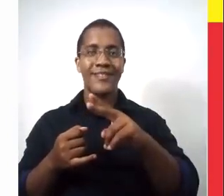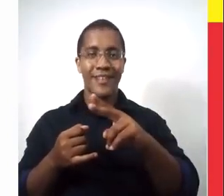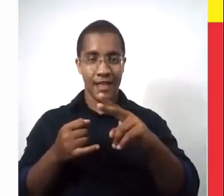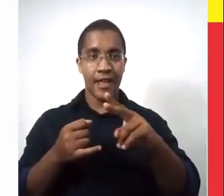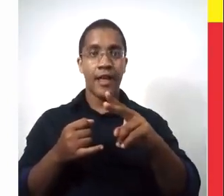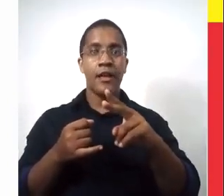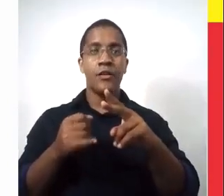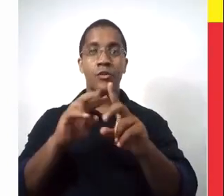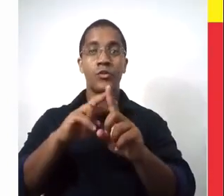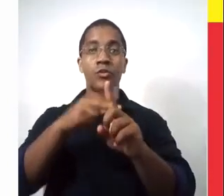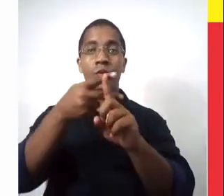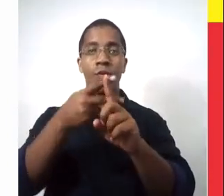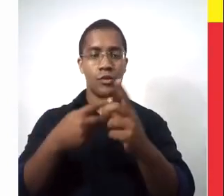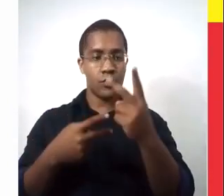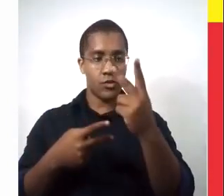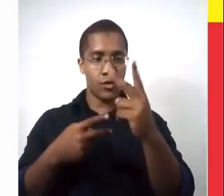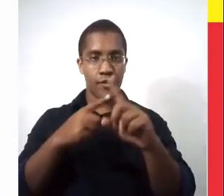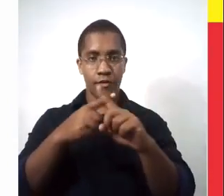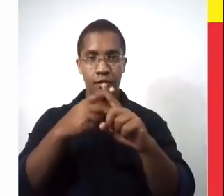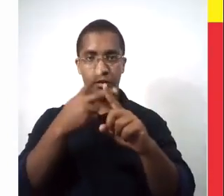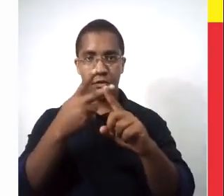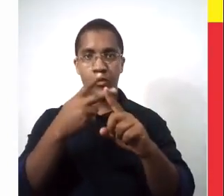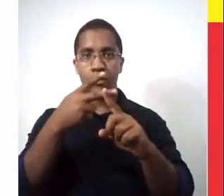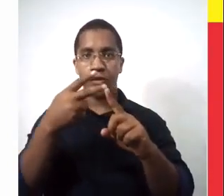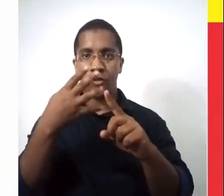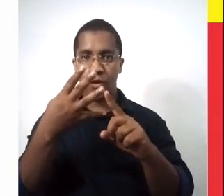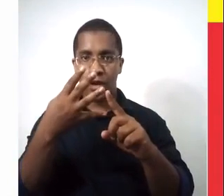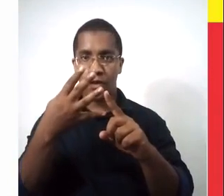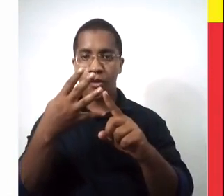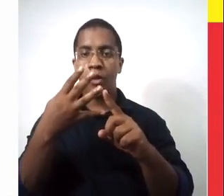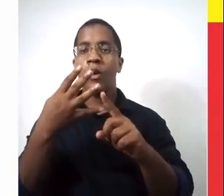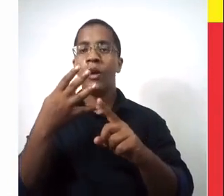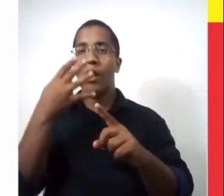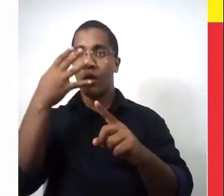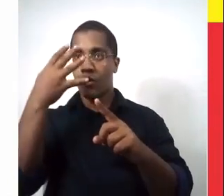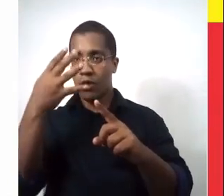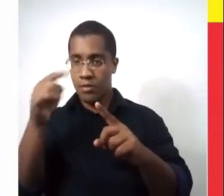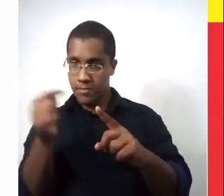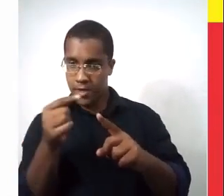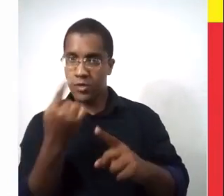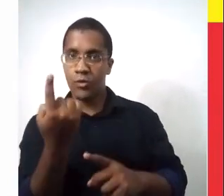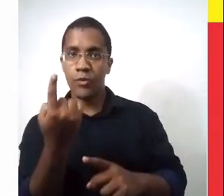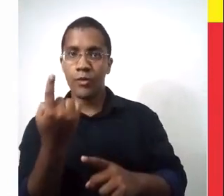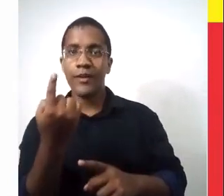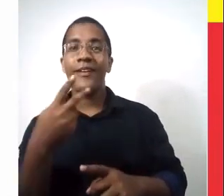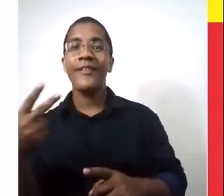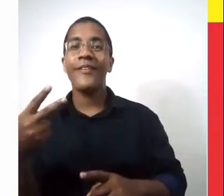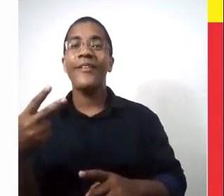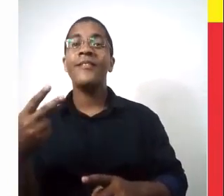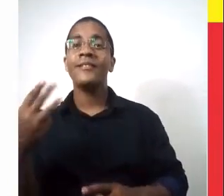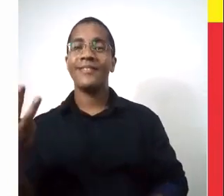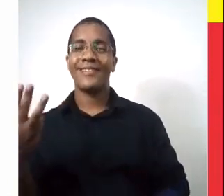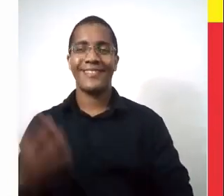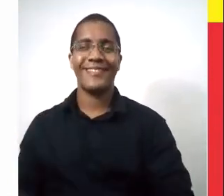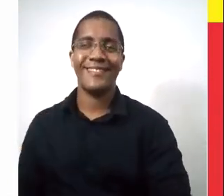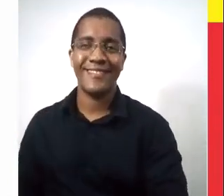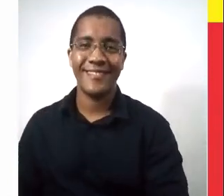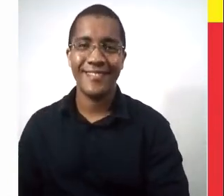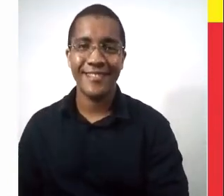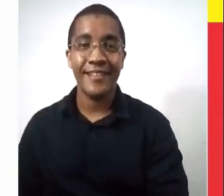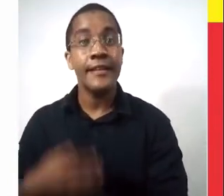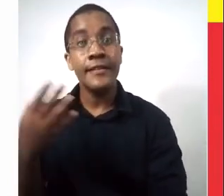faz o seguinte, vai dobrar o valor, 2 vezes 2, 4, 4 menos 1, veja, vai soltar o